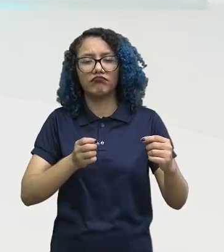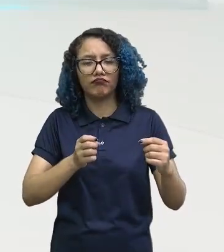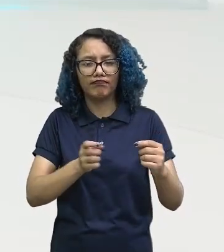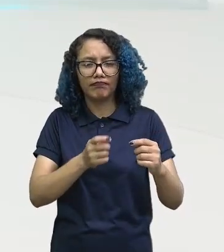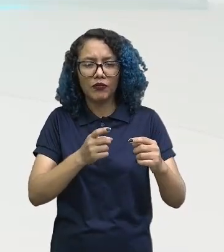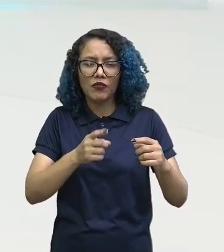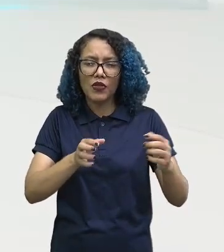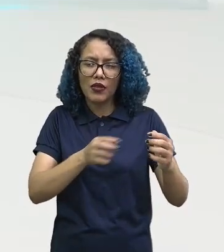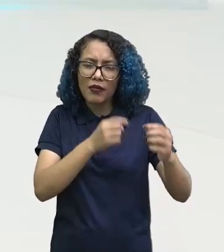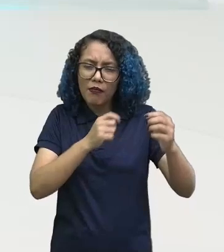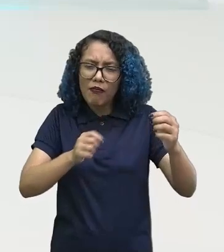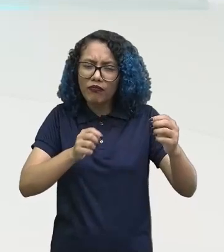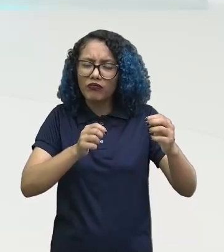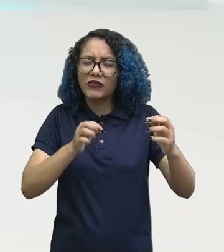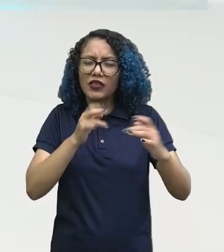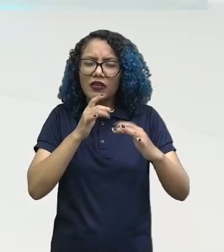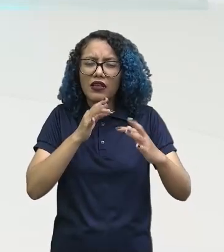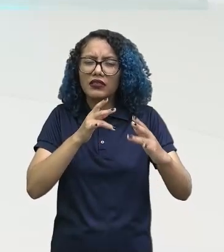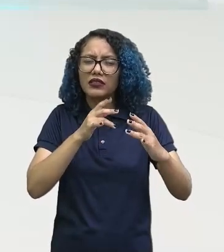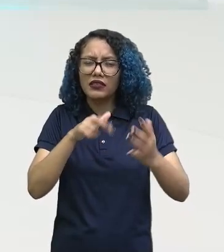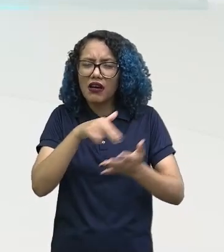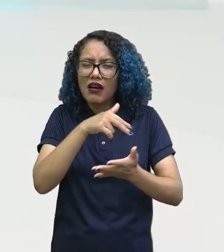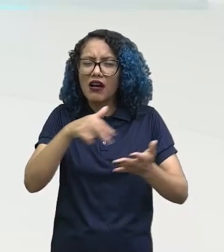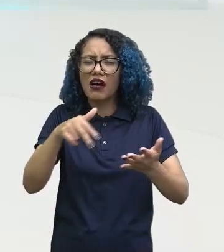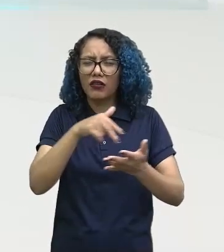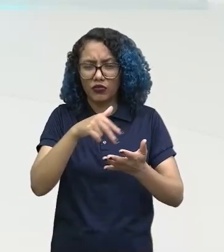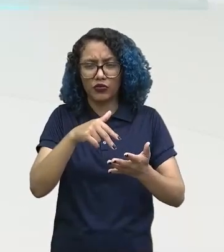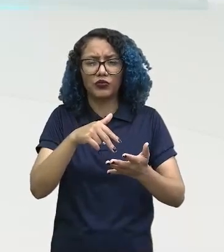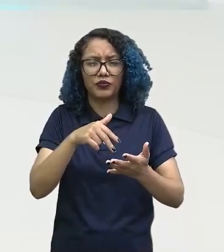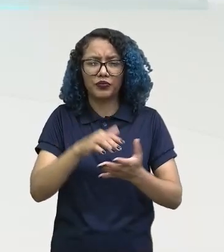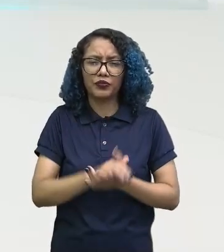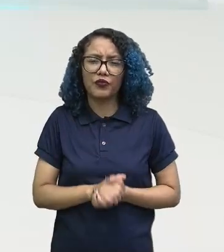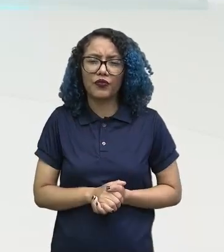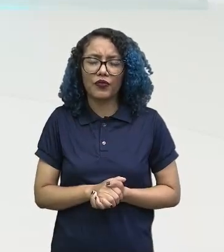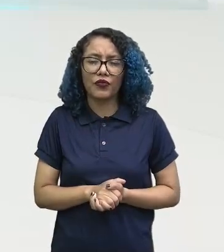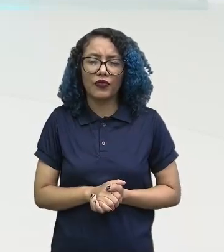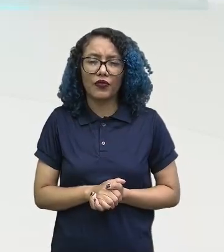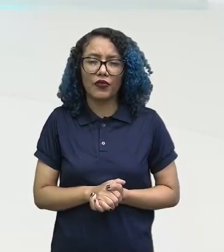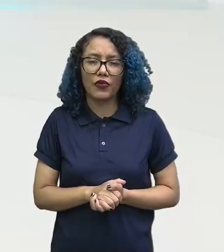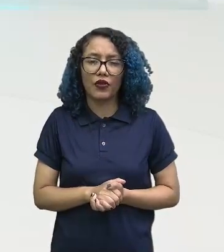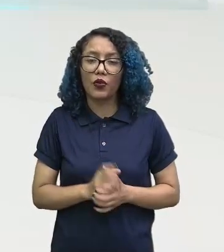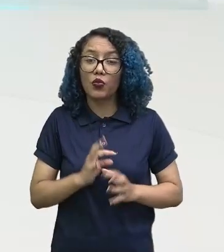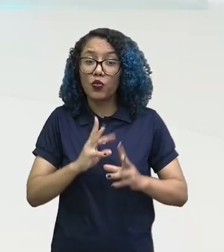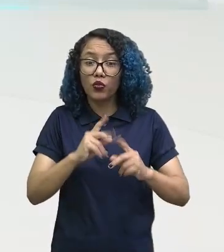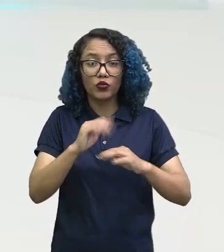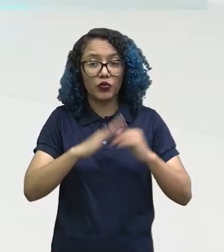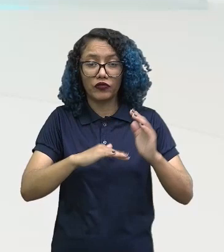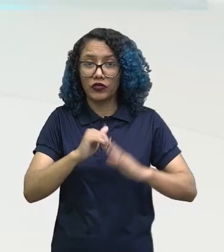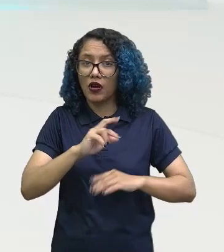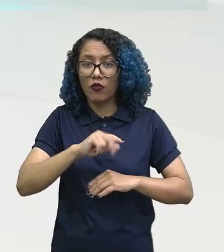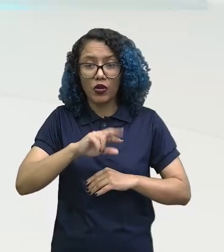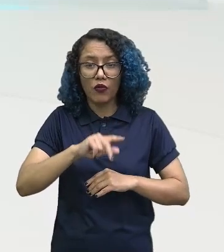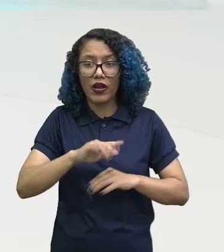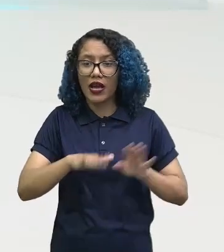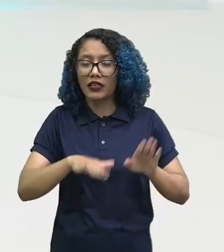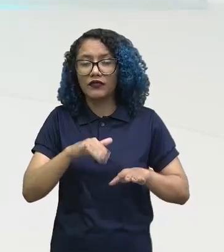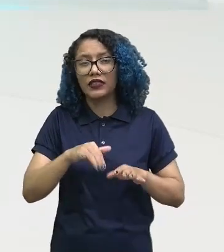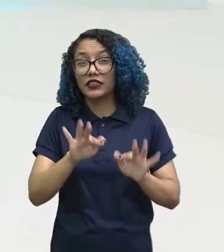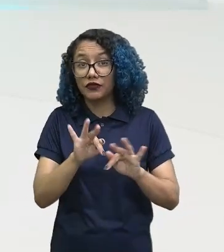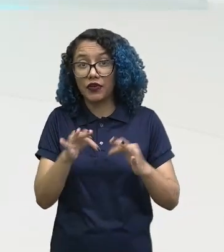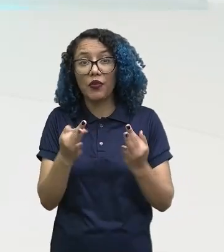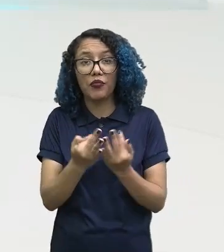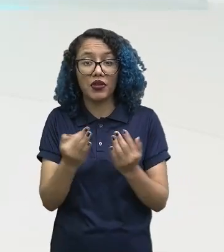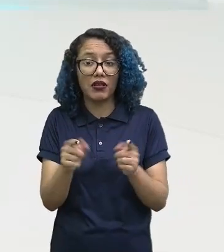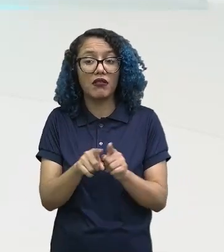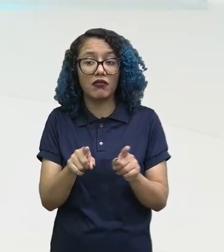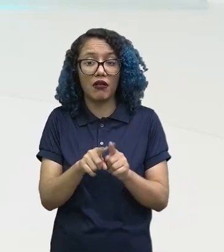e sua família, especialmente nos túmulos do novo reino. Não eram todas profissionais e às vezes incluíam parentes